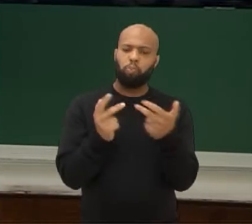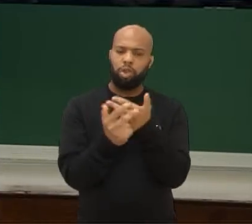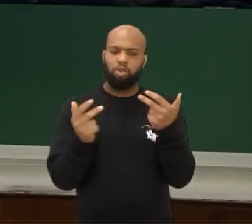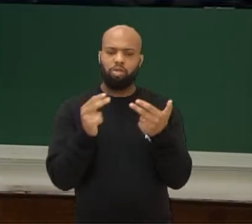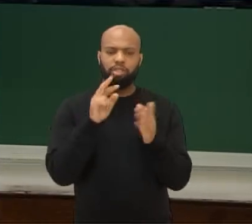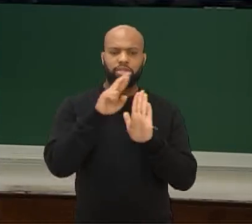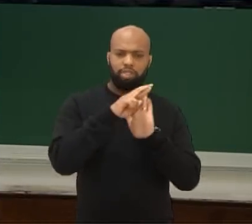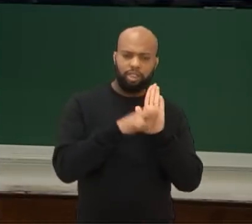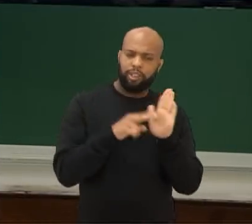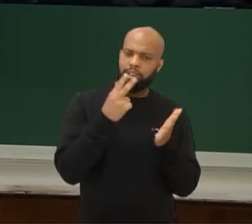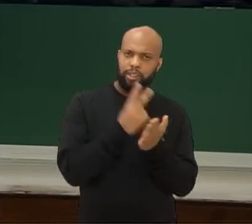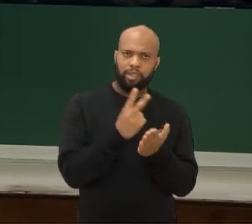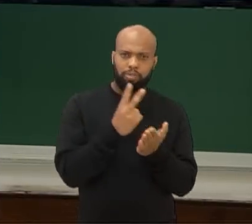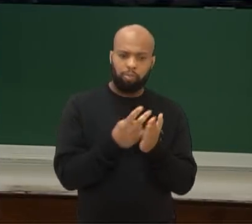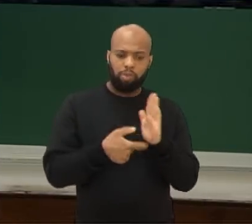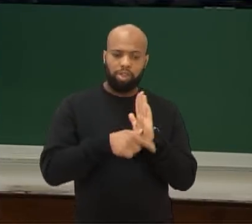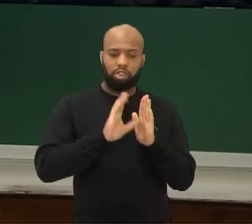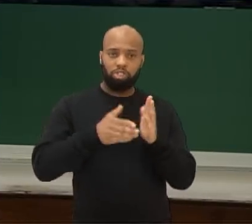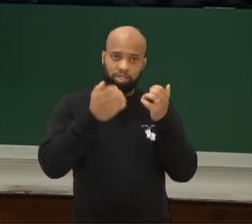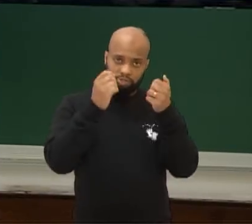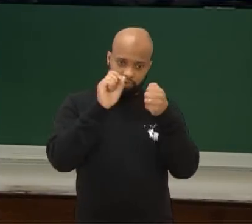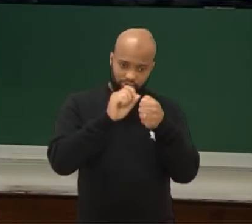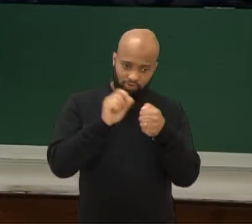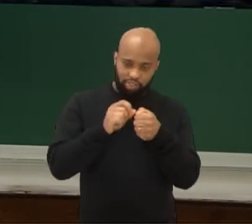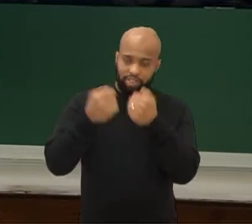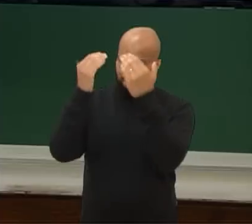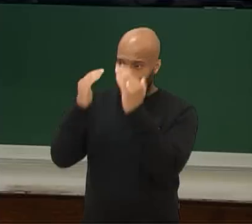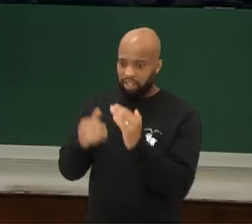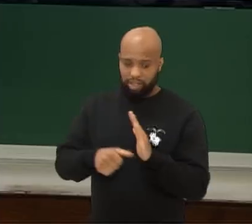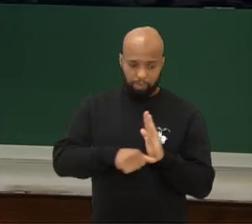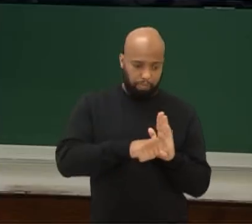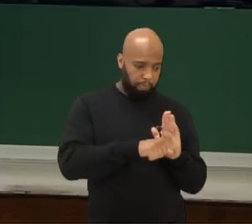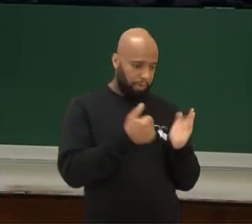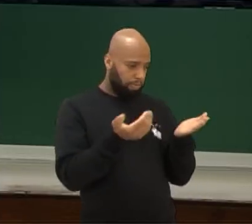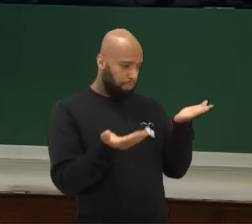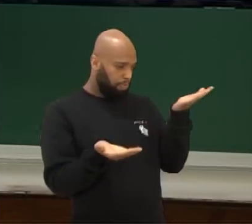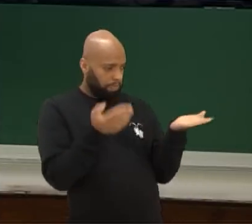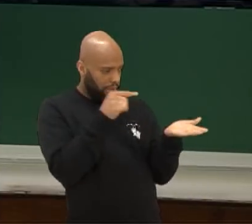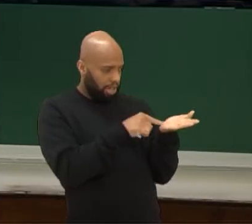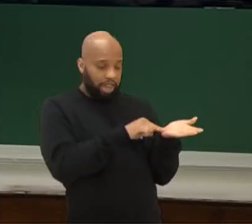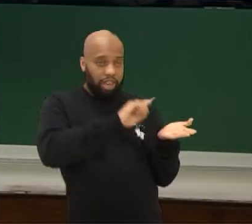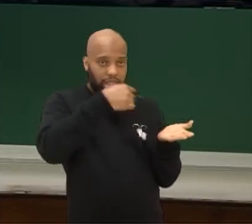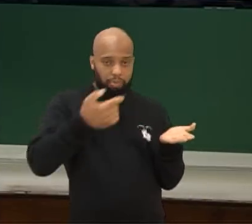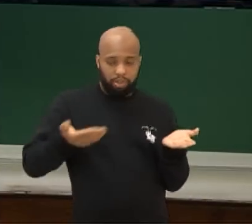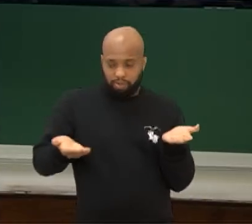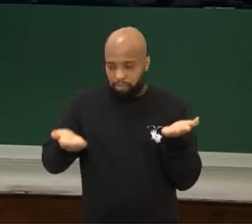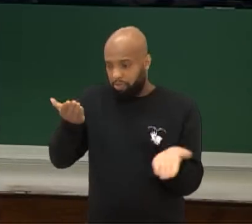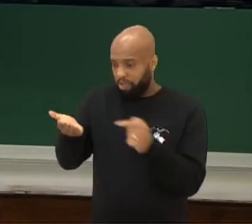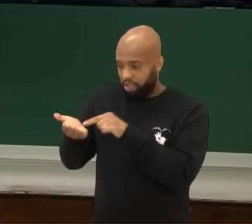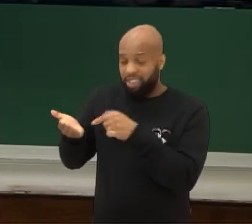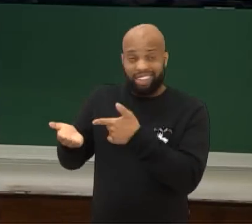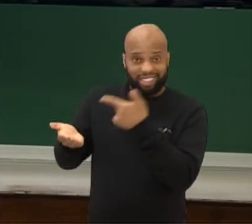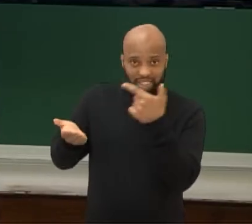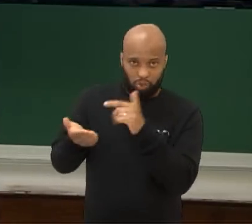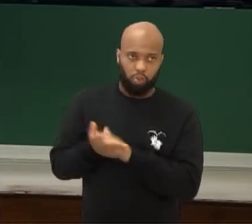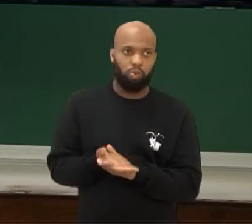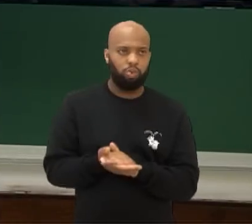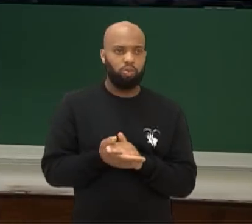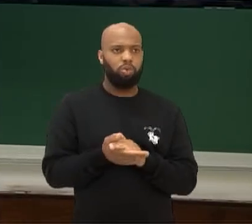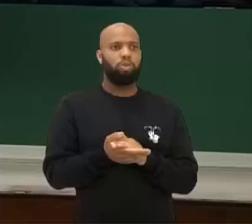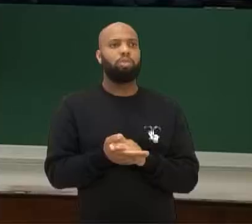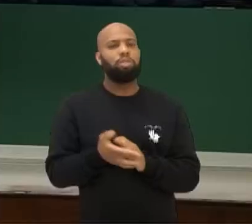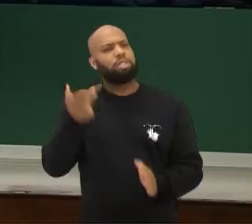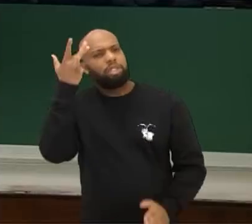gente fez anteriormente. Eu analiso o primeiro membro, depois eu analiso o segundo membro da balança, ok? Qual é o